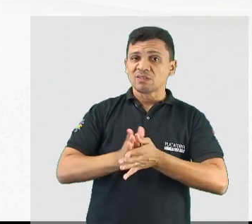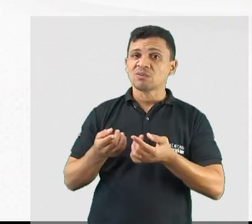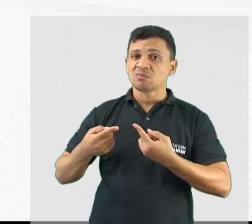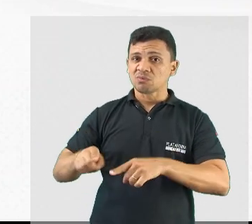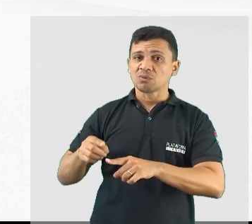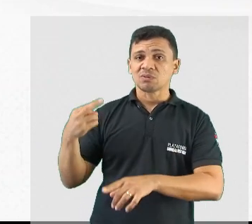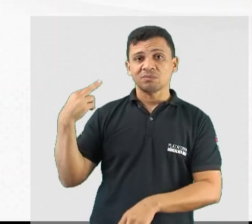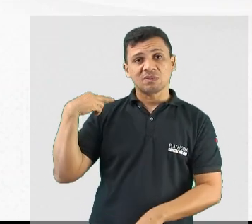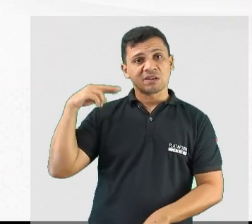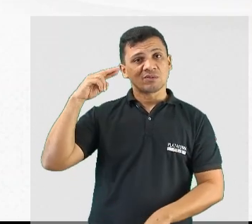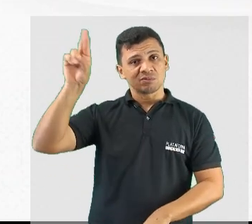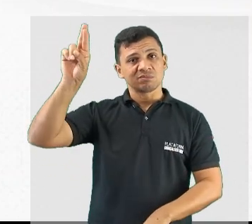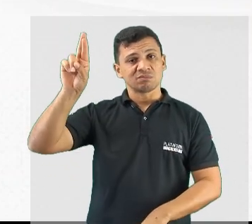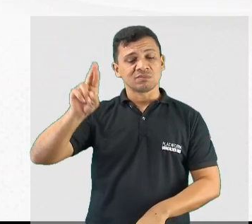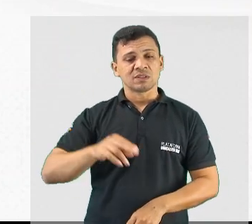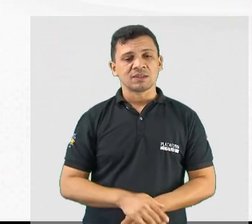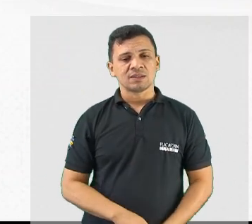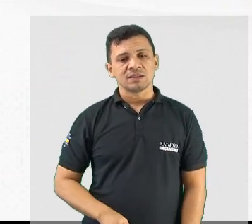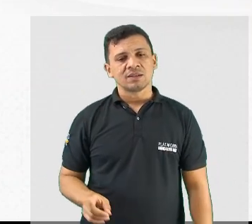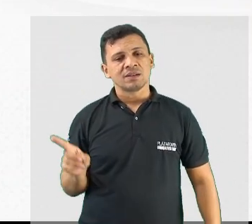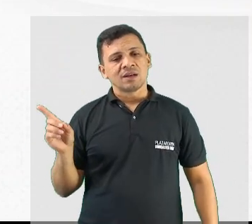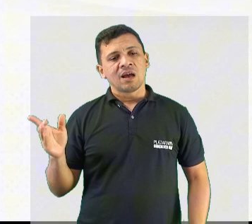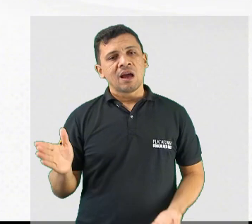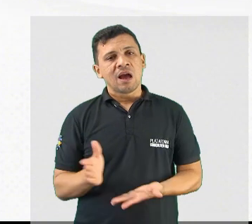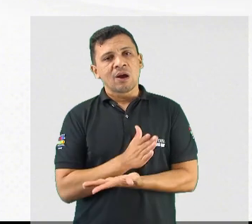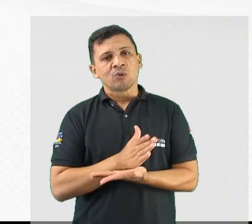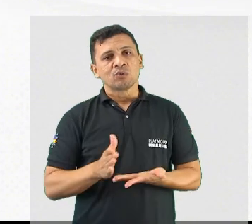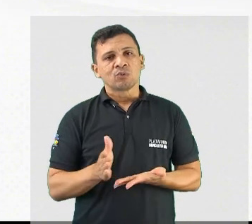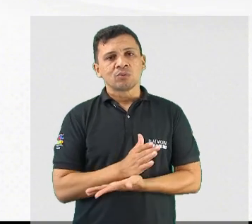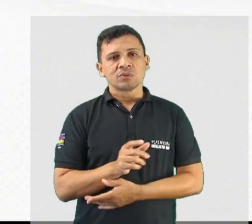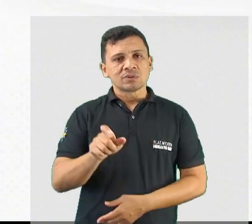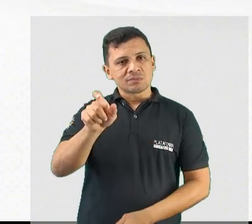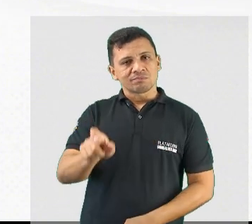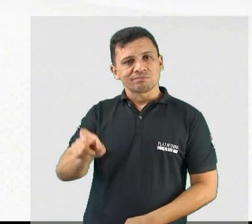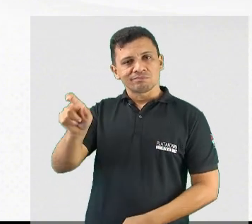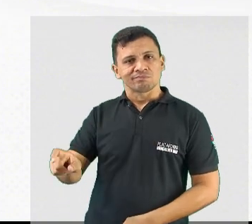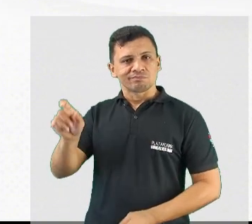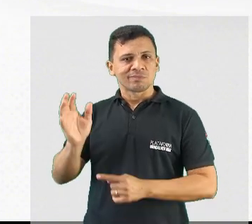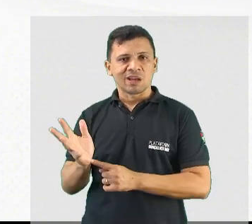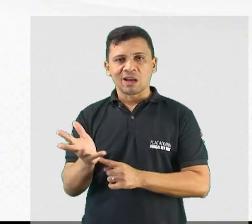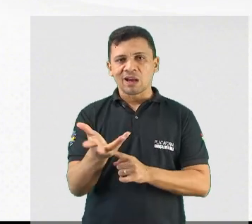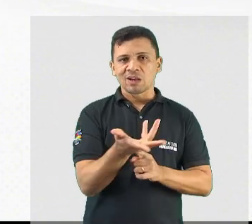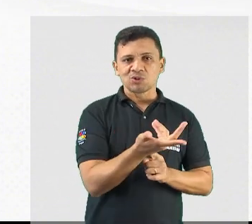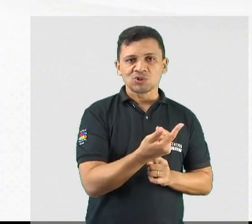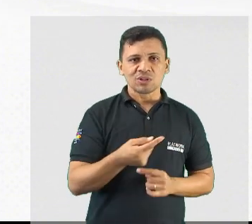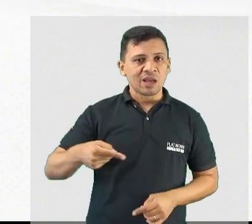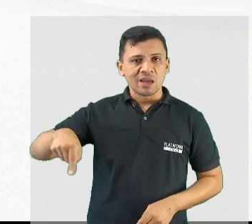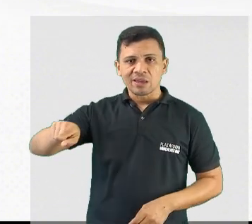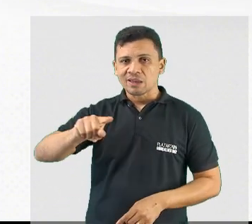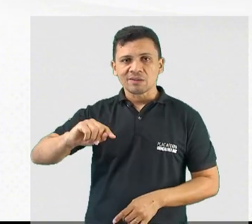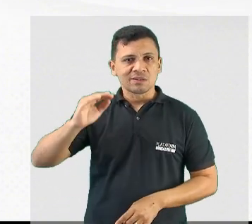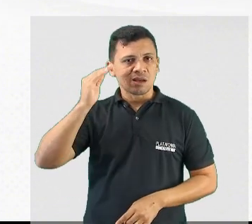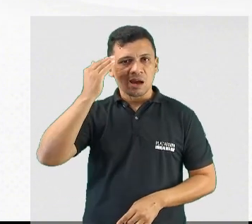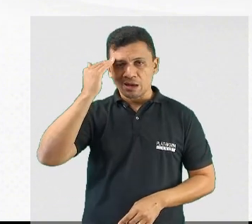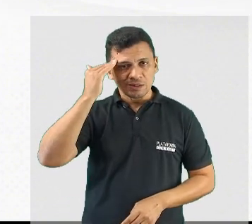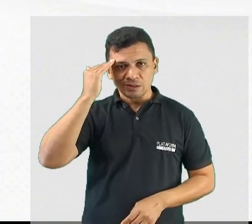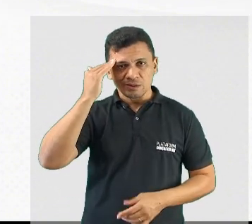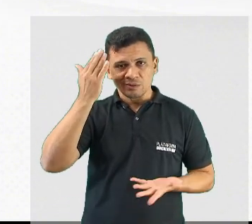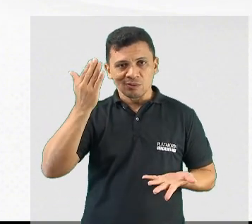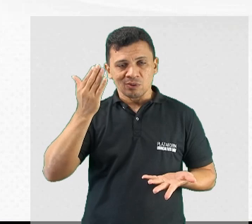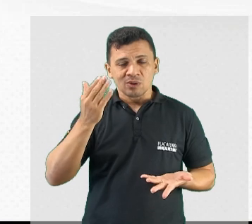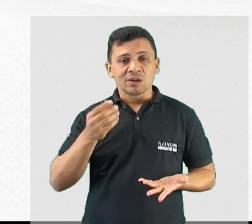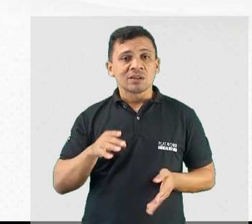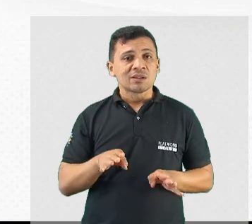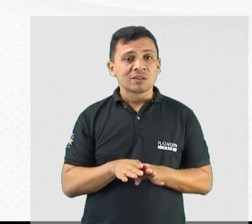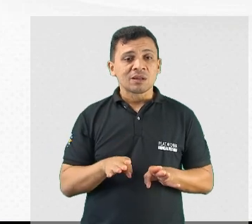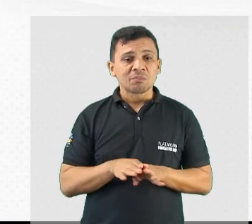coisas. Bom, agora eu vou citar algum desses artistas que, mesmo sem ter noção e consciência da sua própria condição,